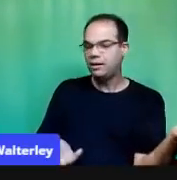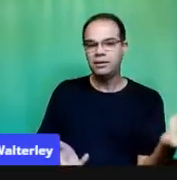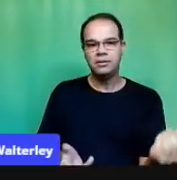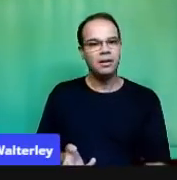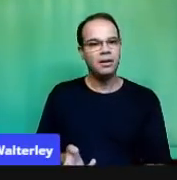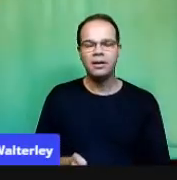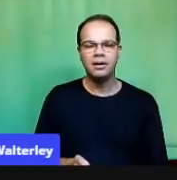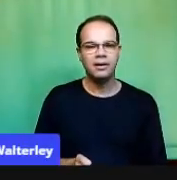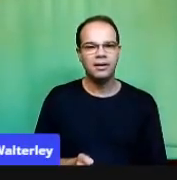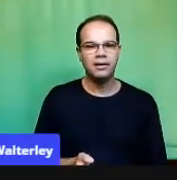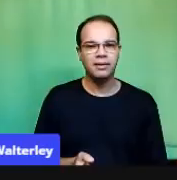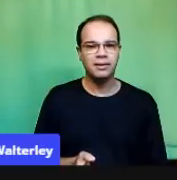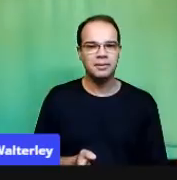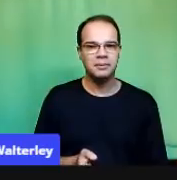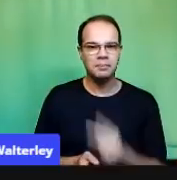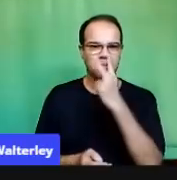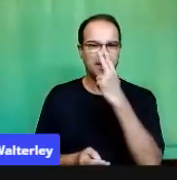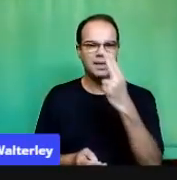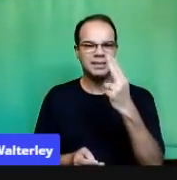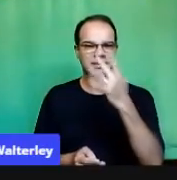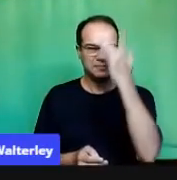profissionais, desses